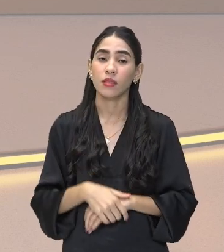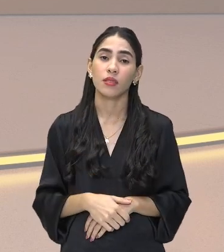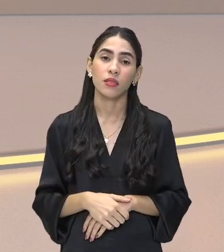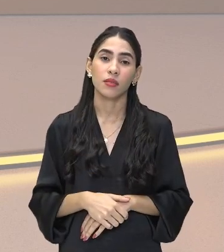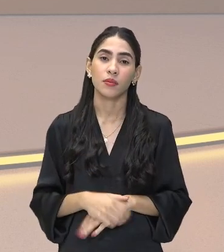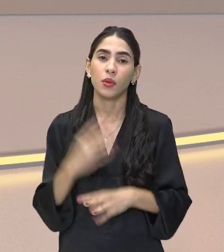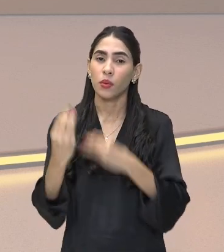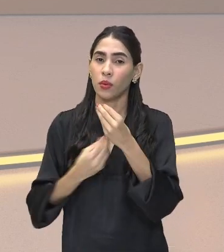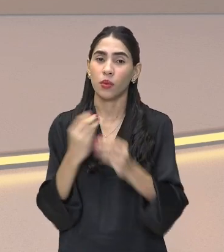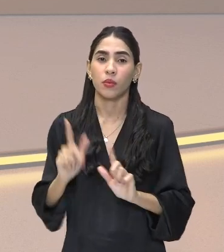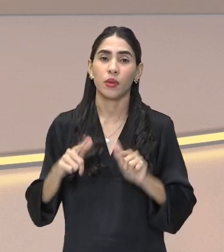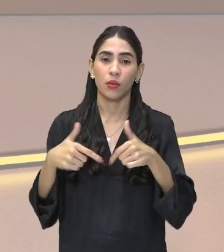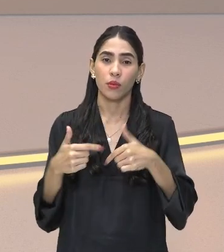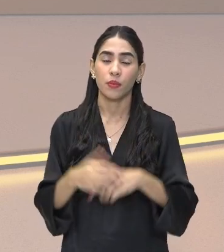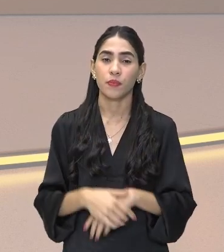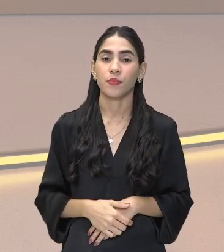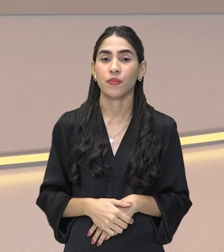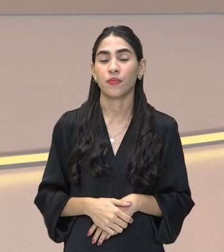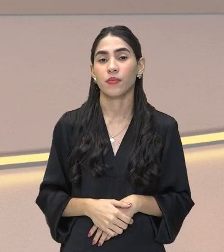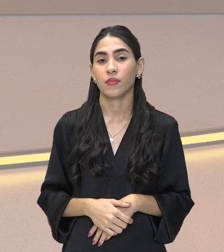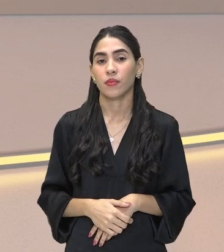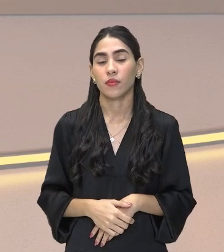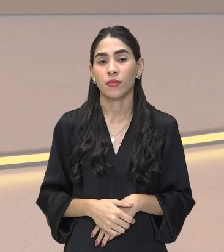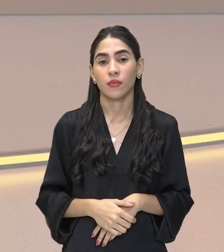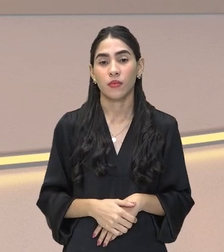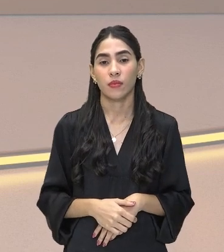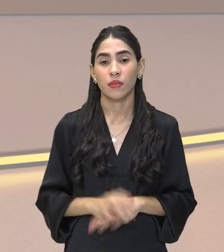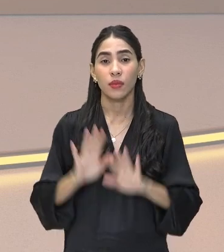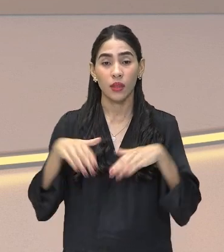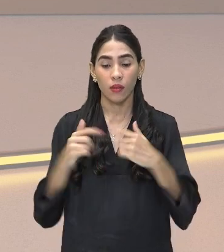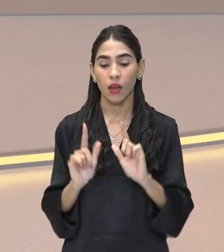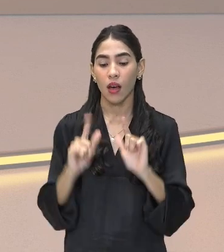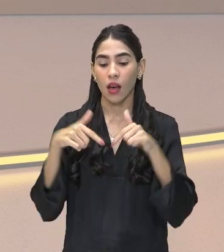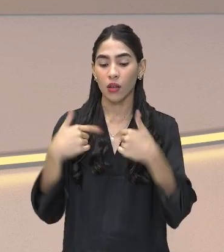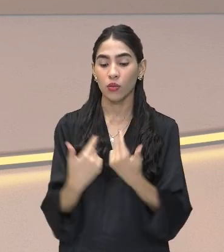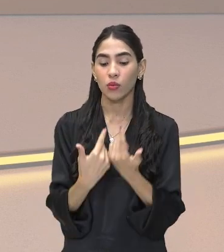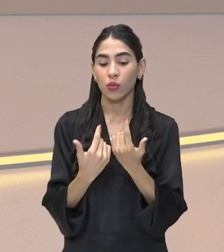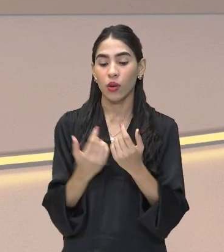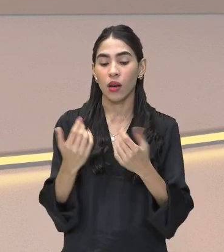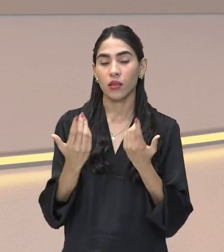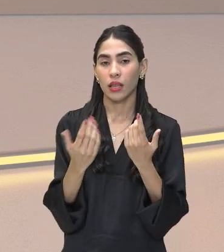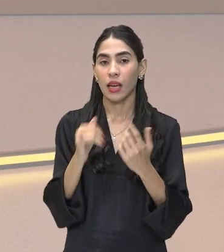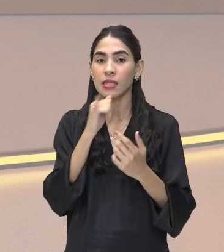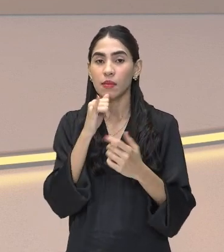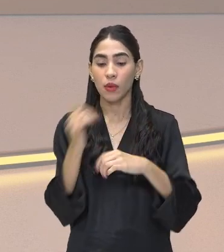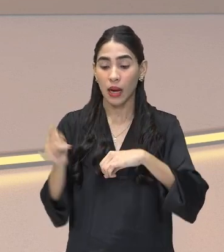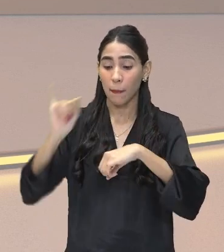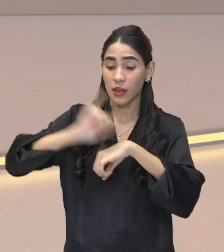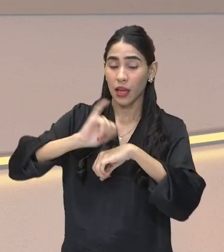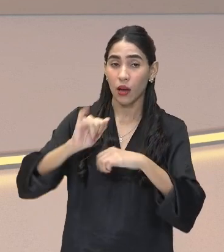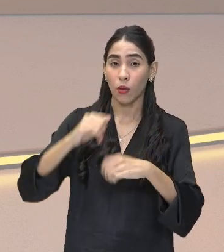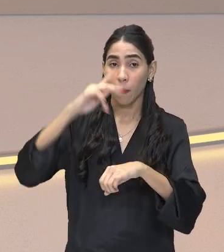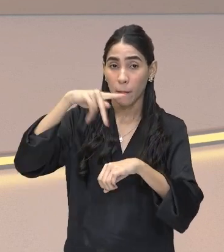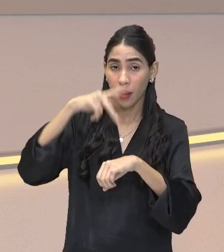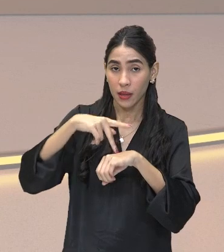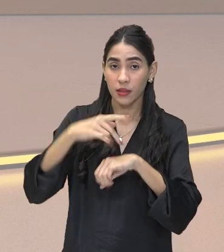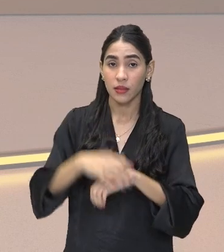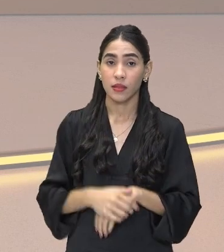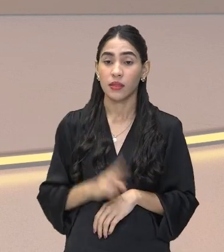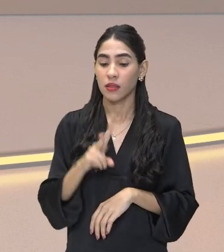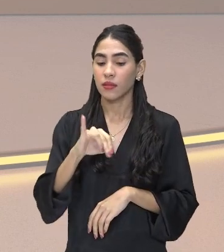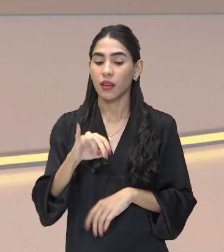eles atuam? Eles atuam nas grandes capitais do país, onde eles